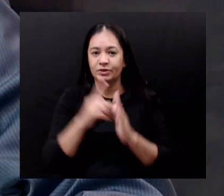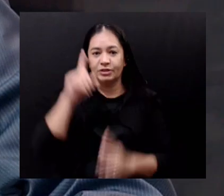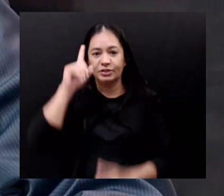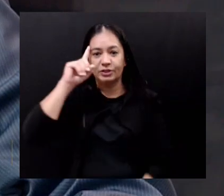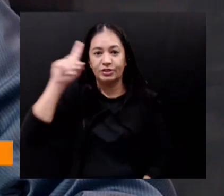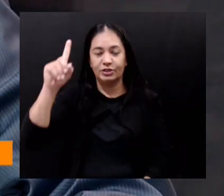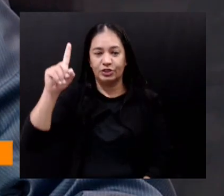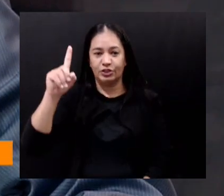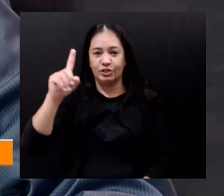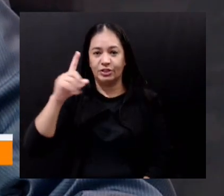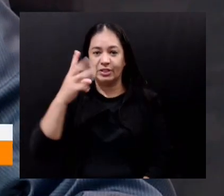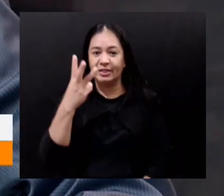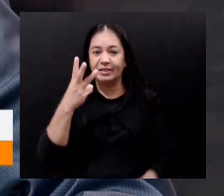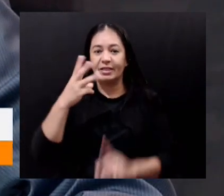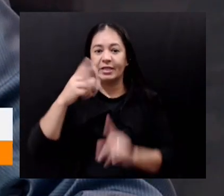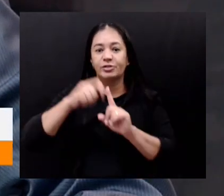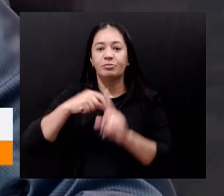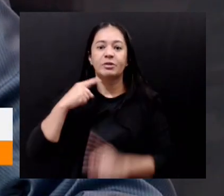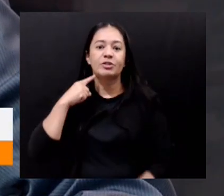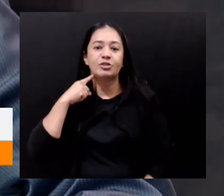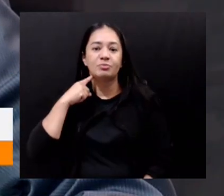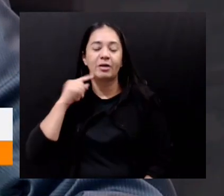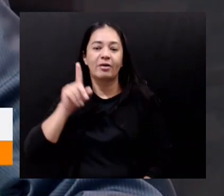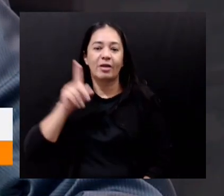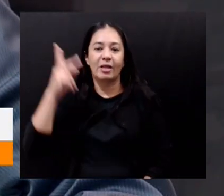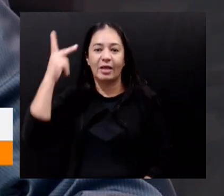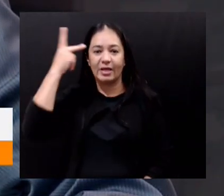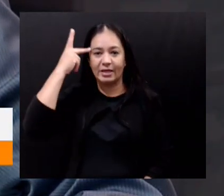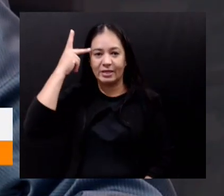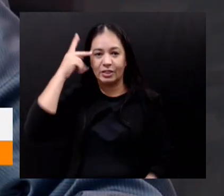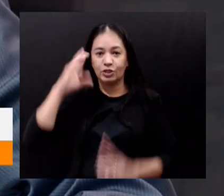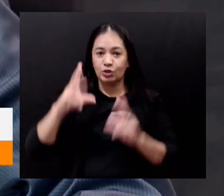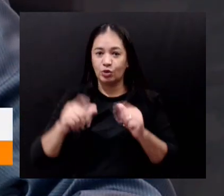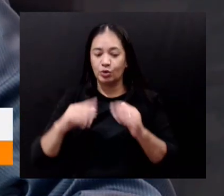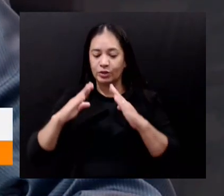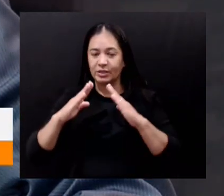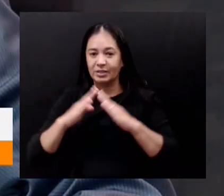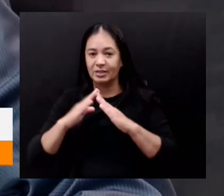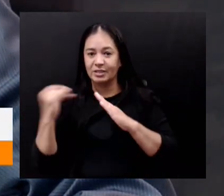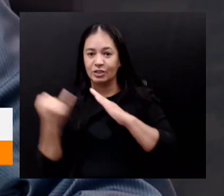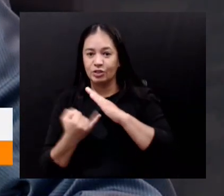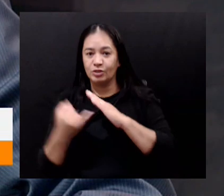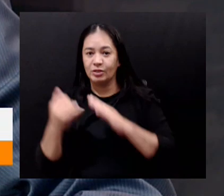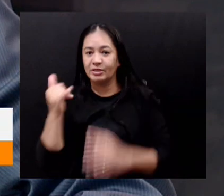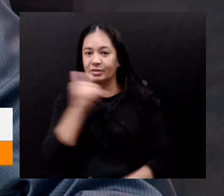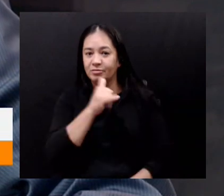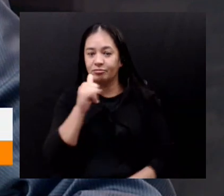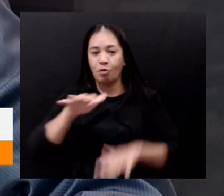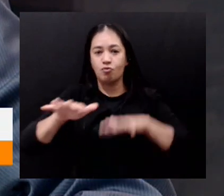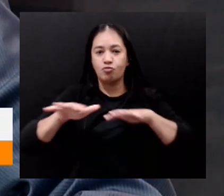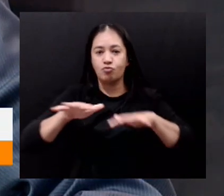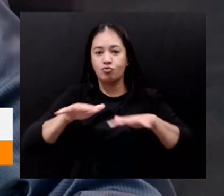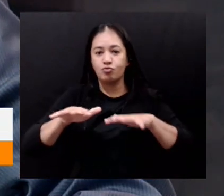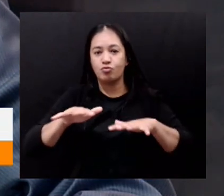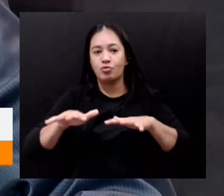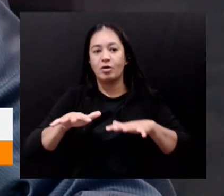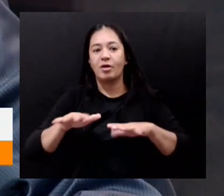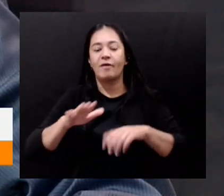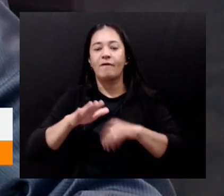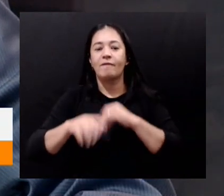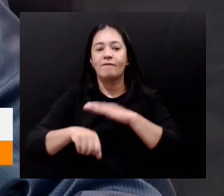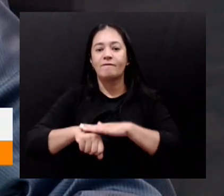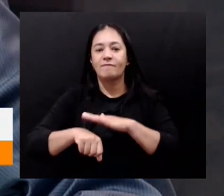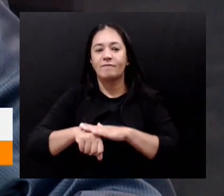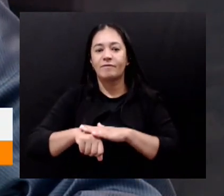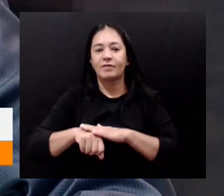né, todas as entidades italianas da região estão se movimentando para marcarmos presença em